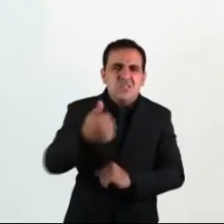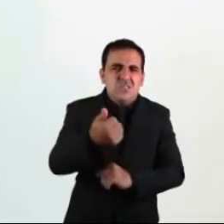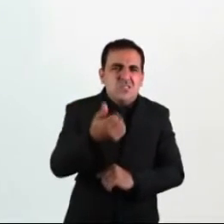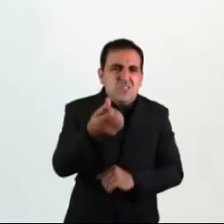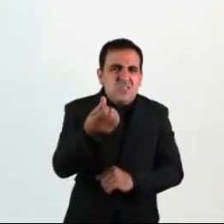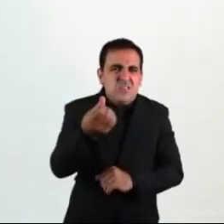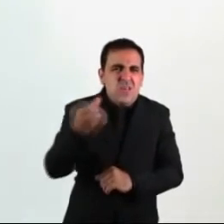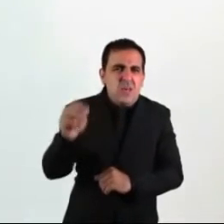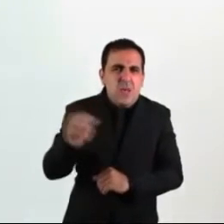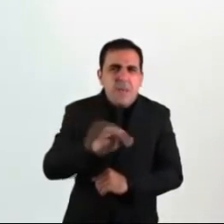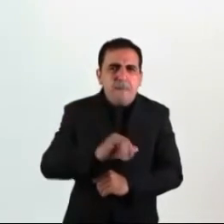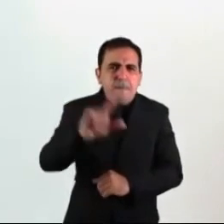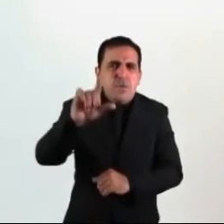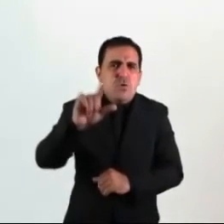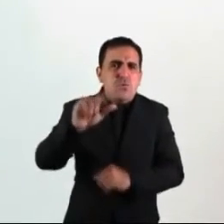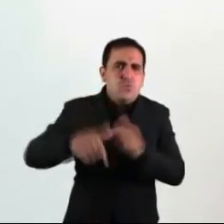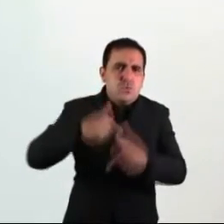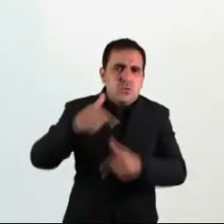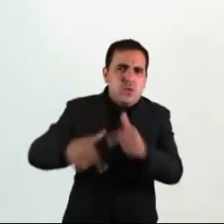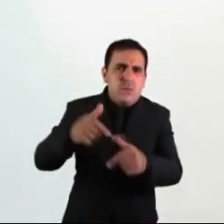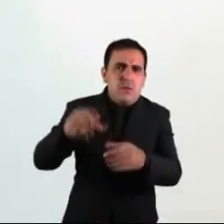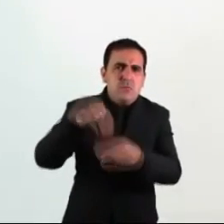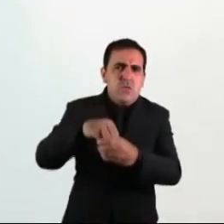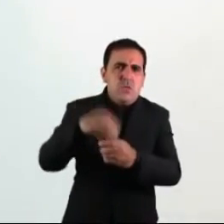mil empregos no Maranhão.